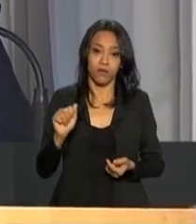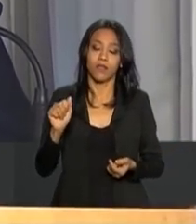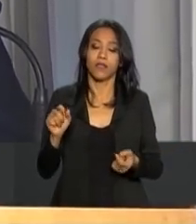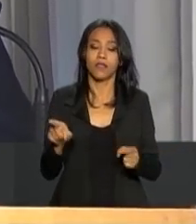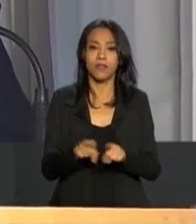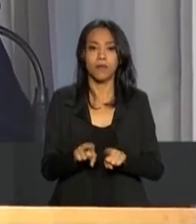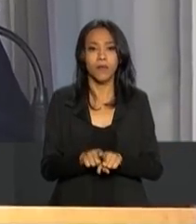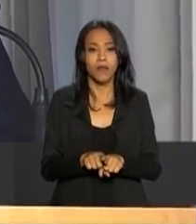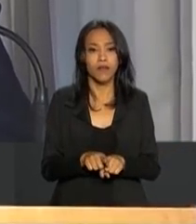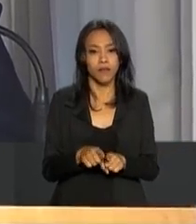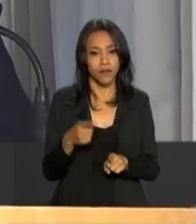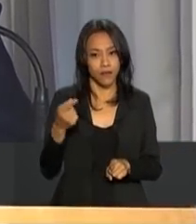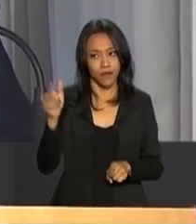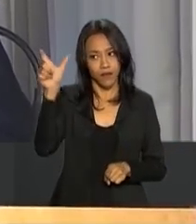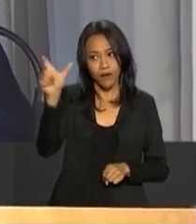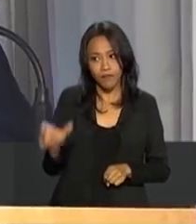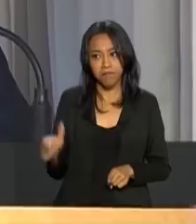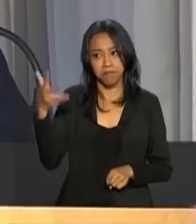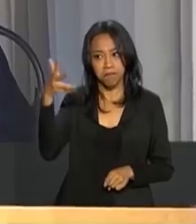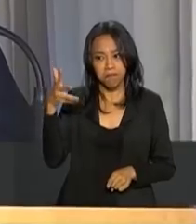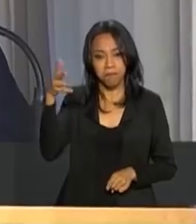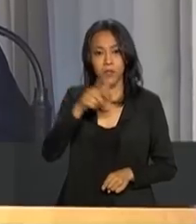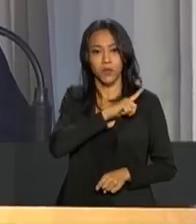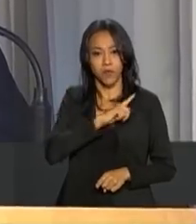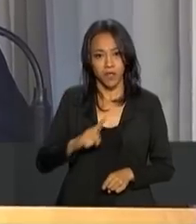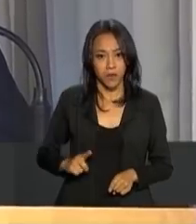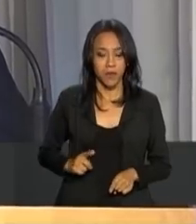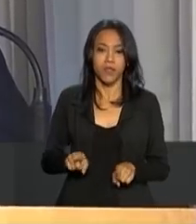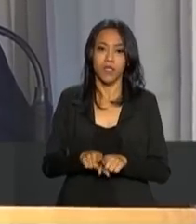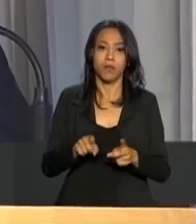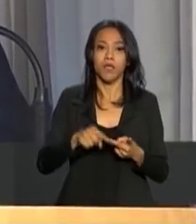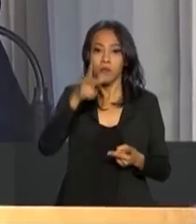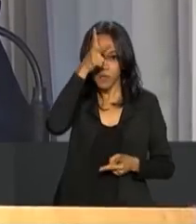palavras da governadora e do prefeito